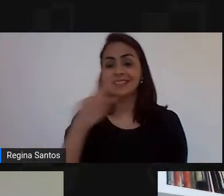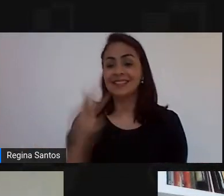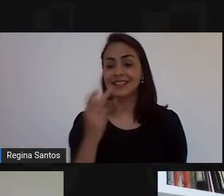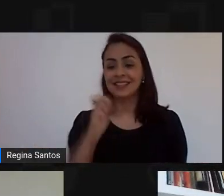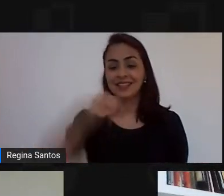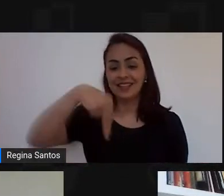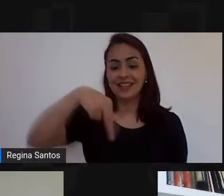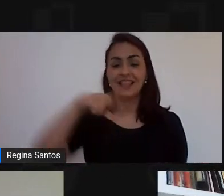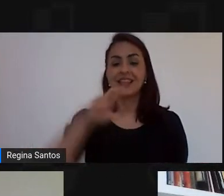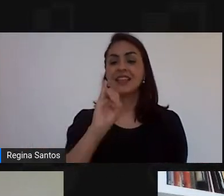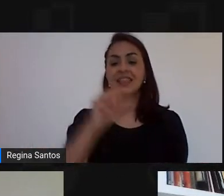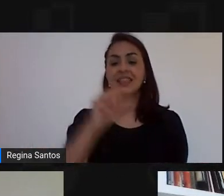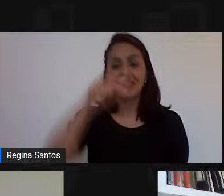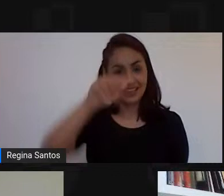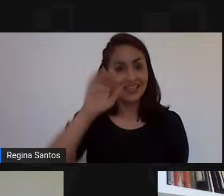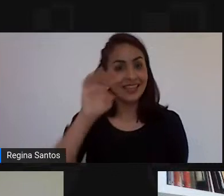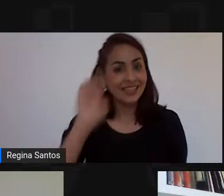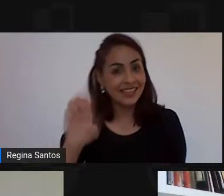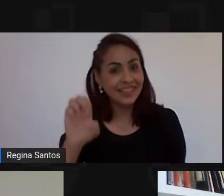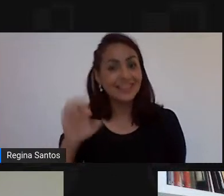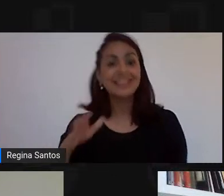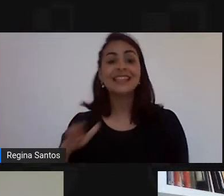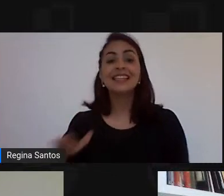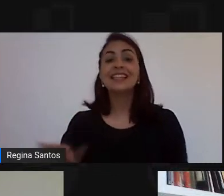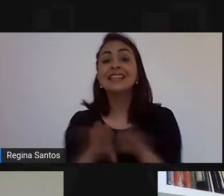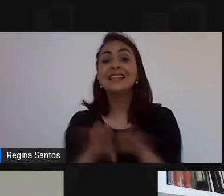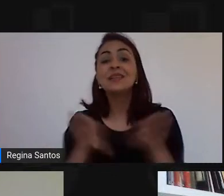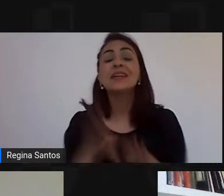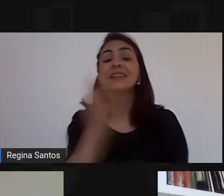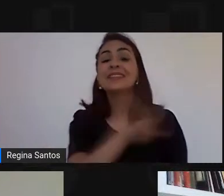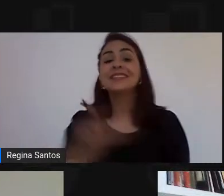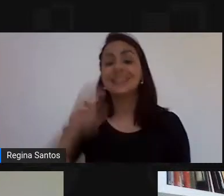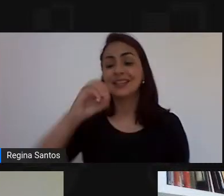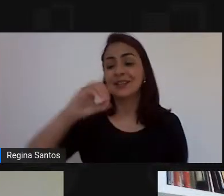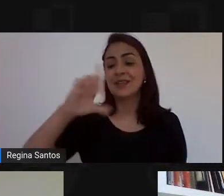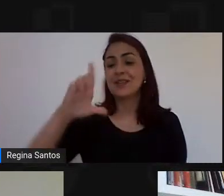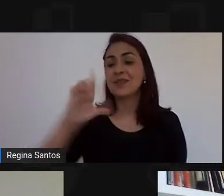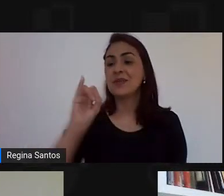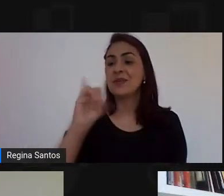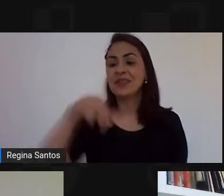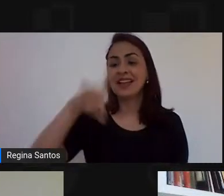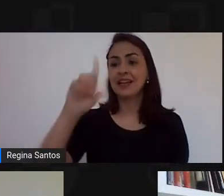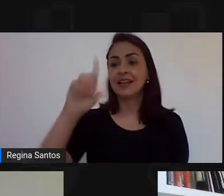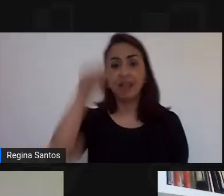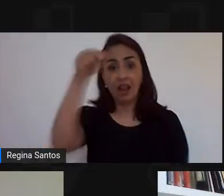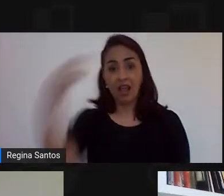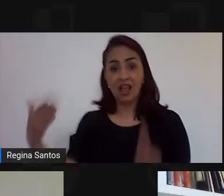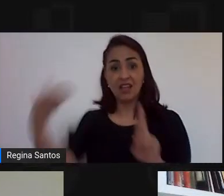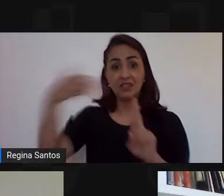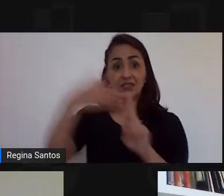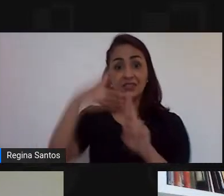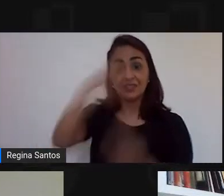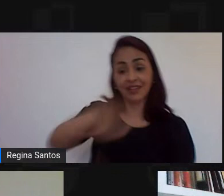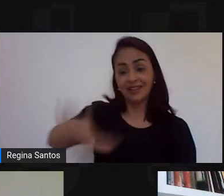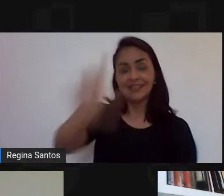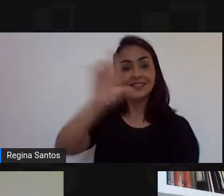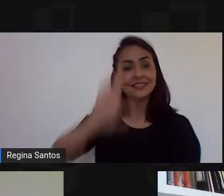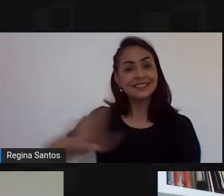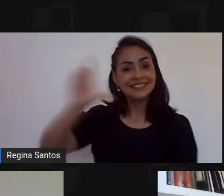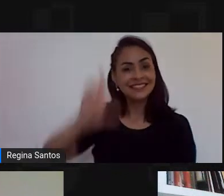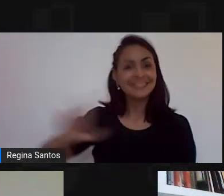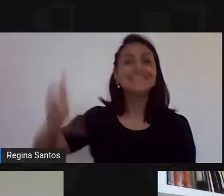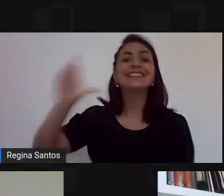eterna professora de literatura, é a referência quando assunto é professora, é literatura, professora linda,